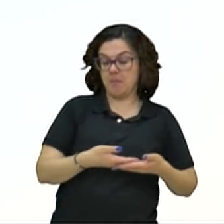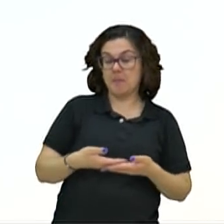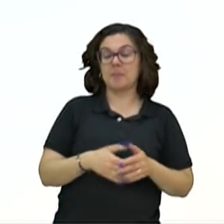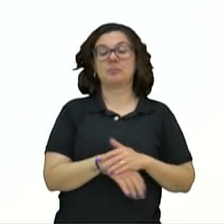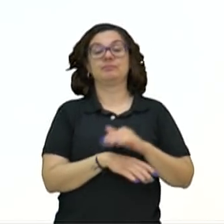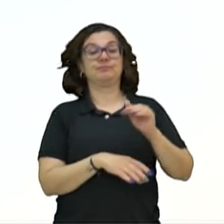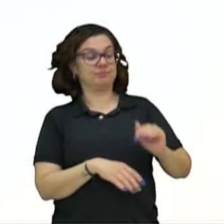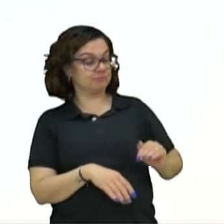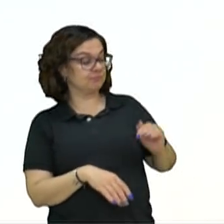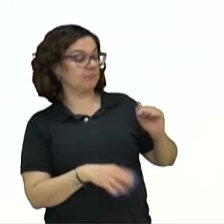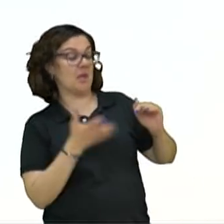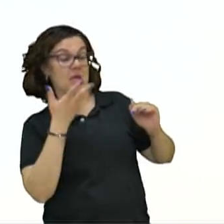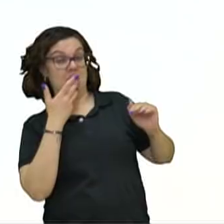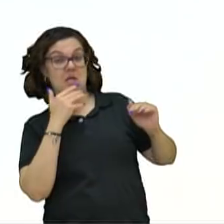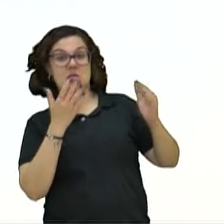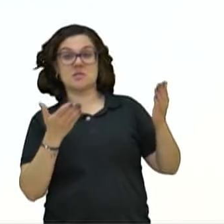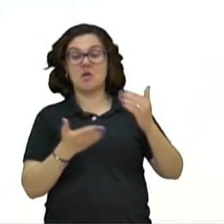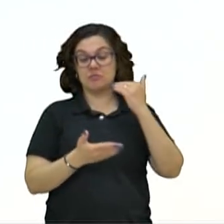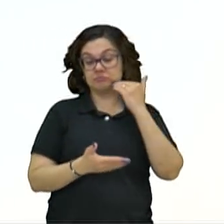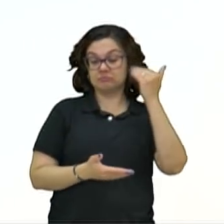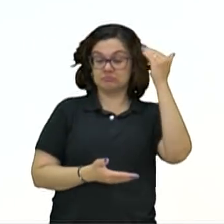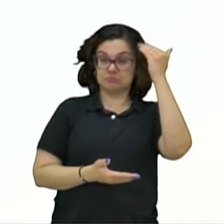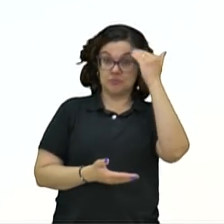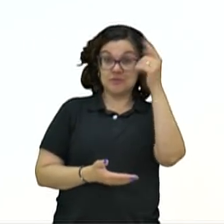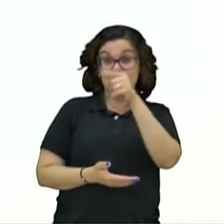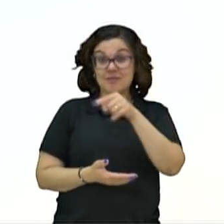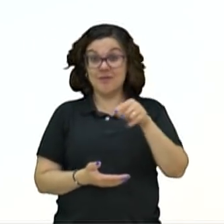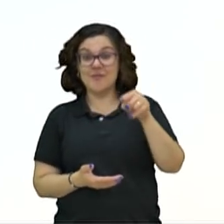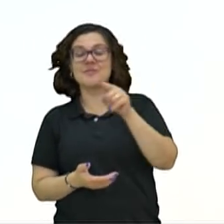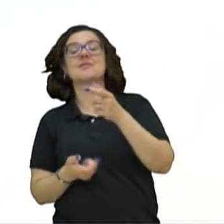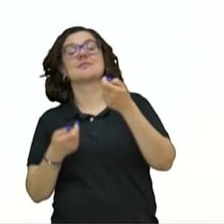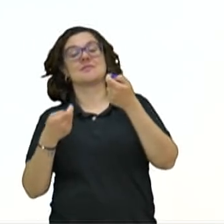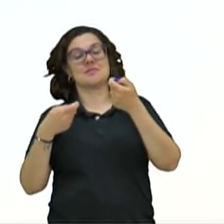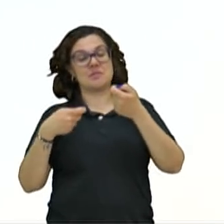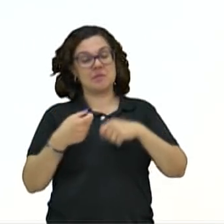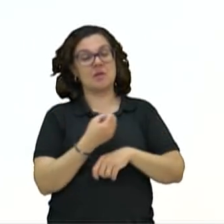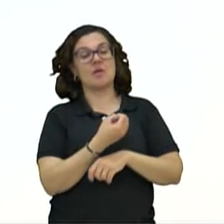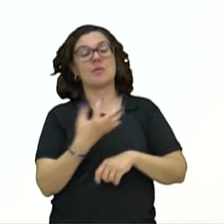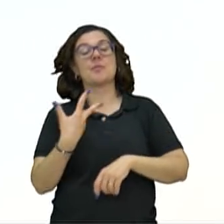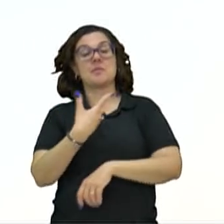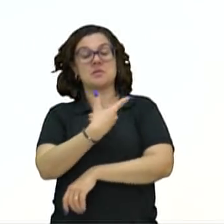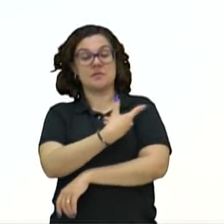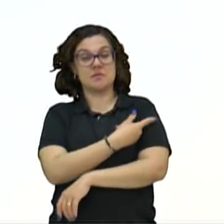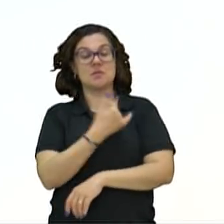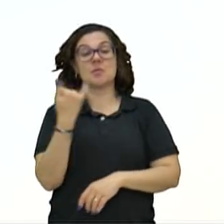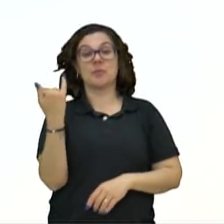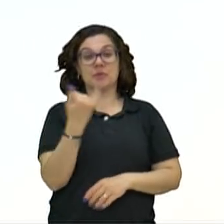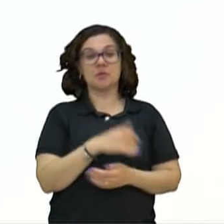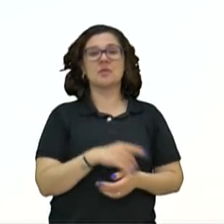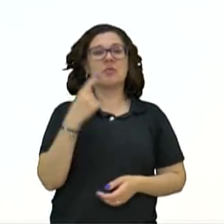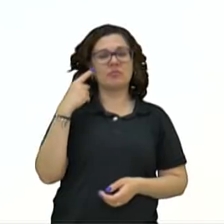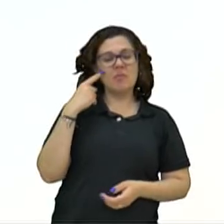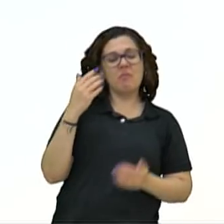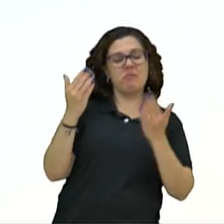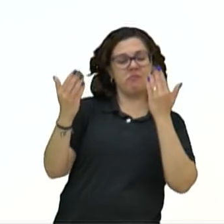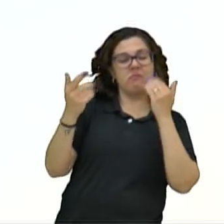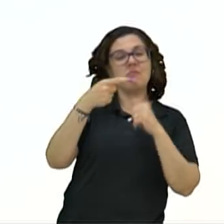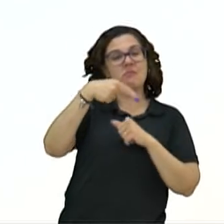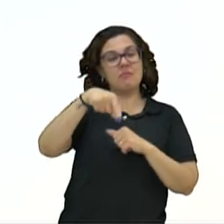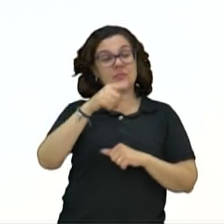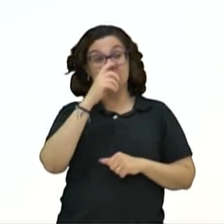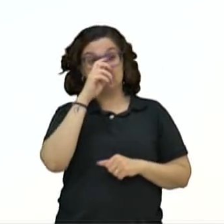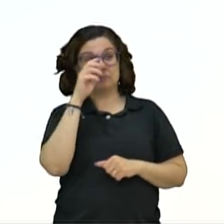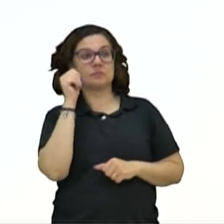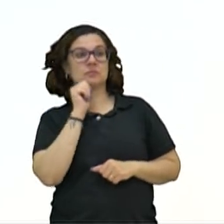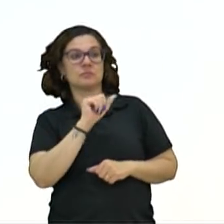né? Outras na infância, mas agora, na adolescência de vocês, tem algumas bem importantes. Então, confere aí, confere com a